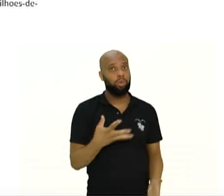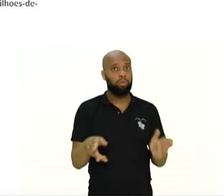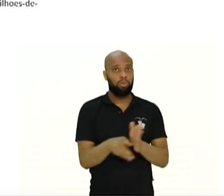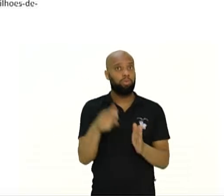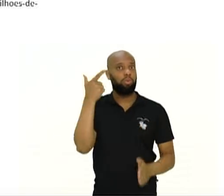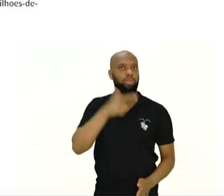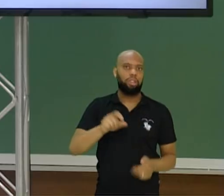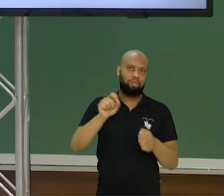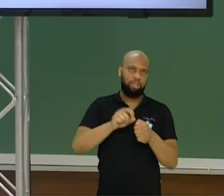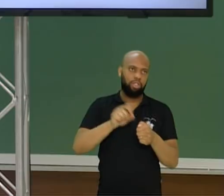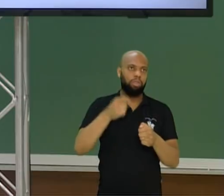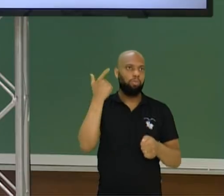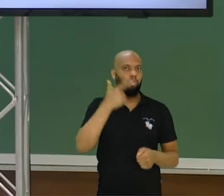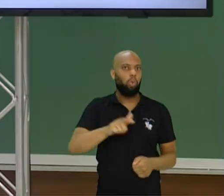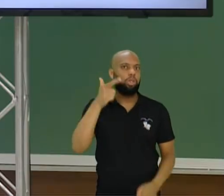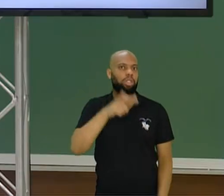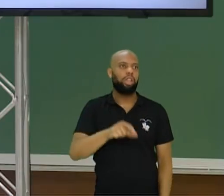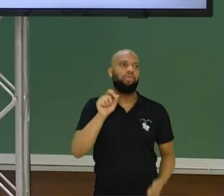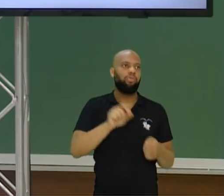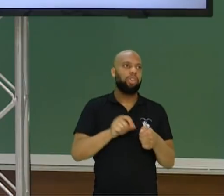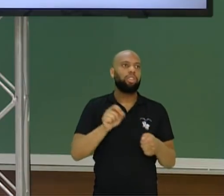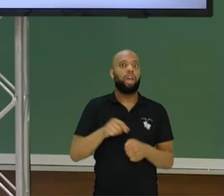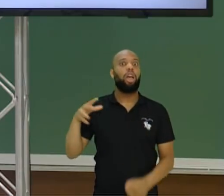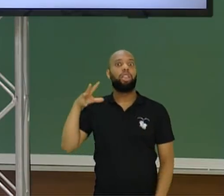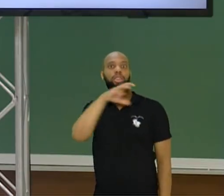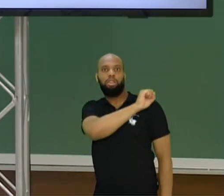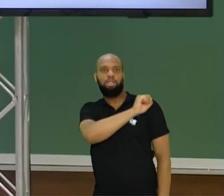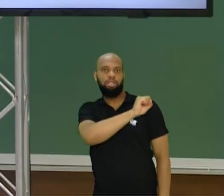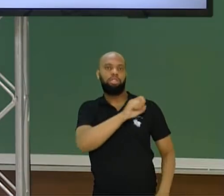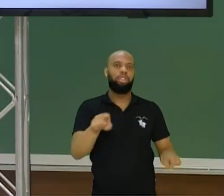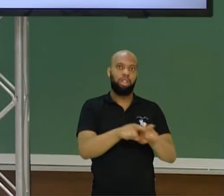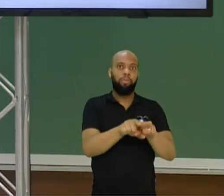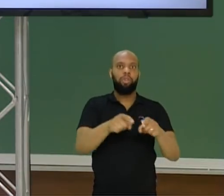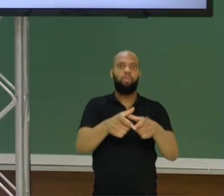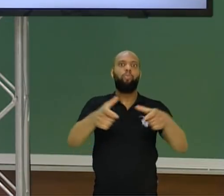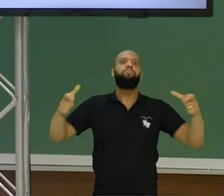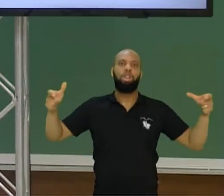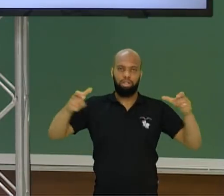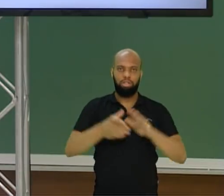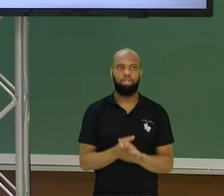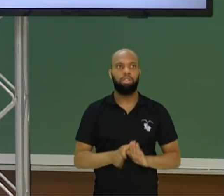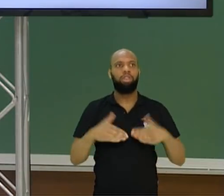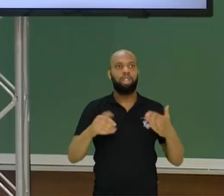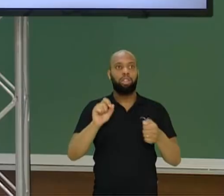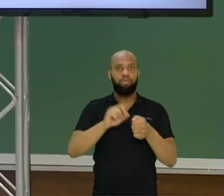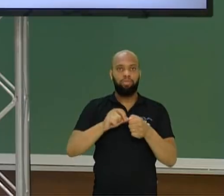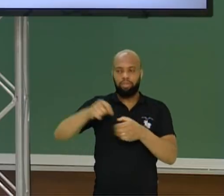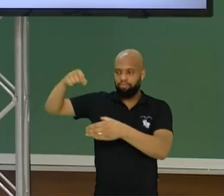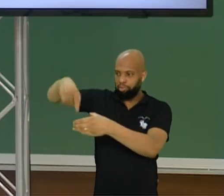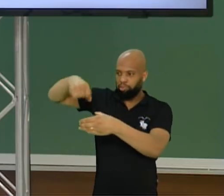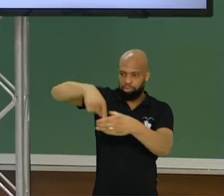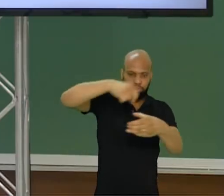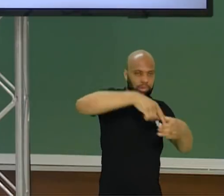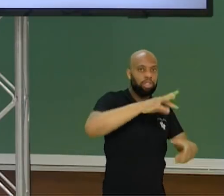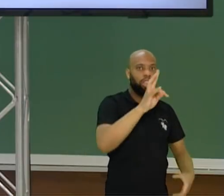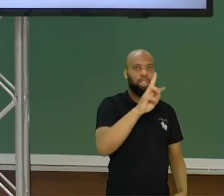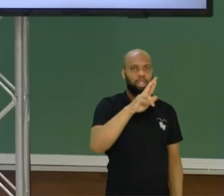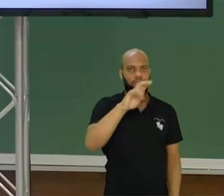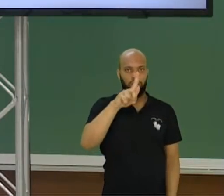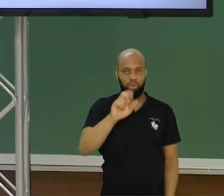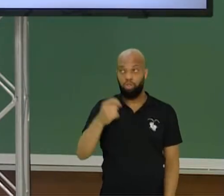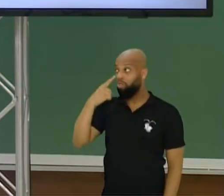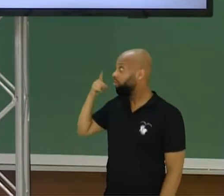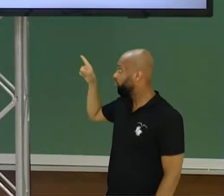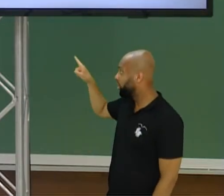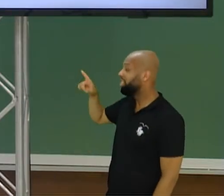produção, porque daí a produção ela pode ser em uma escala bem maior. A produção do trigo corresponde a